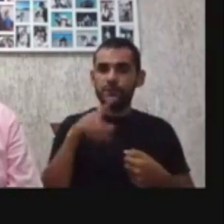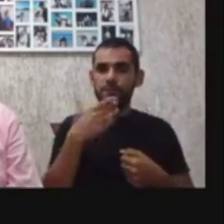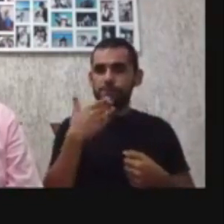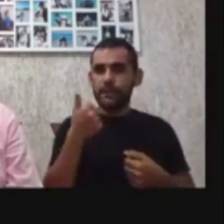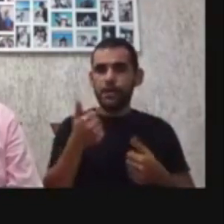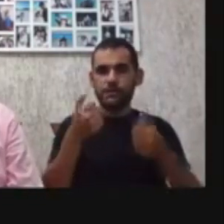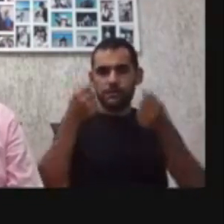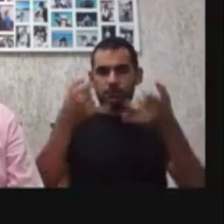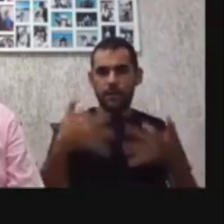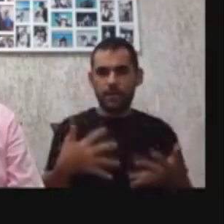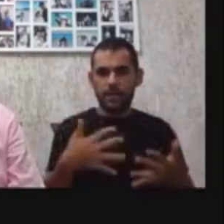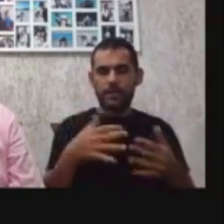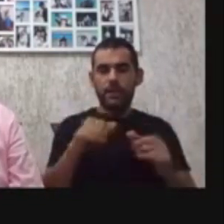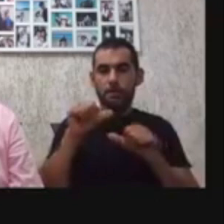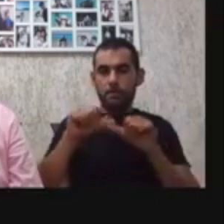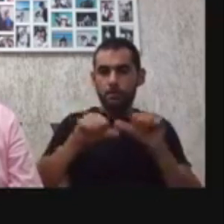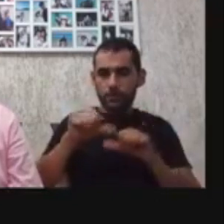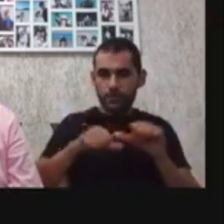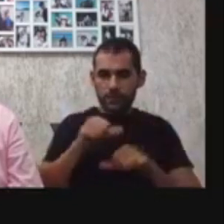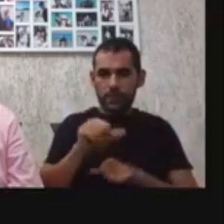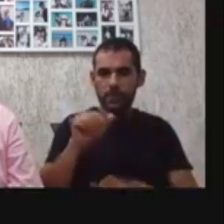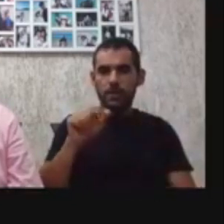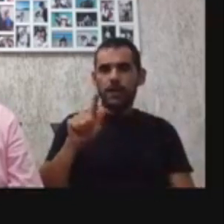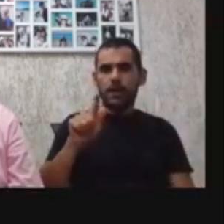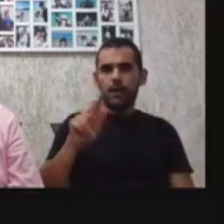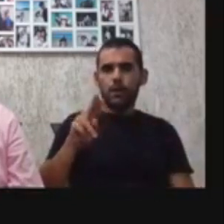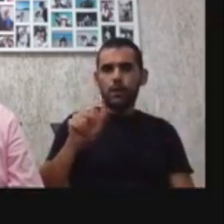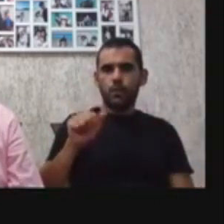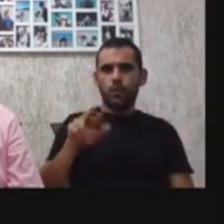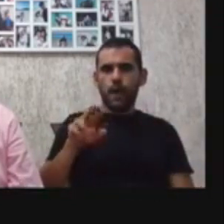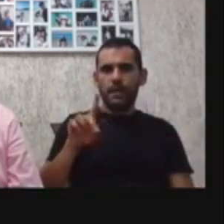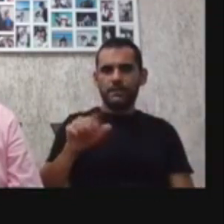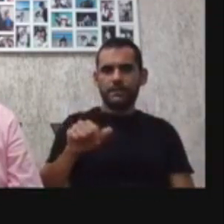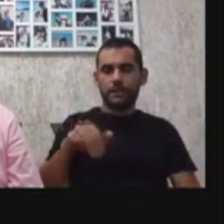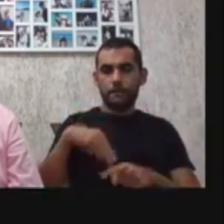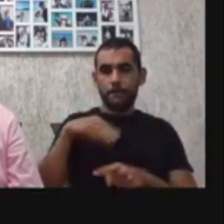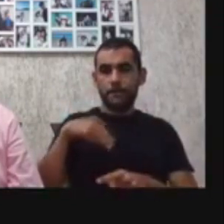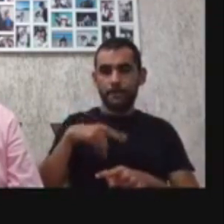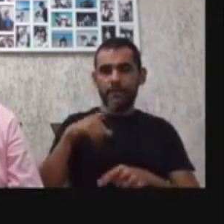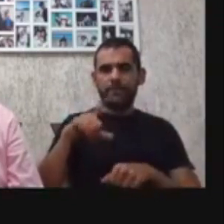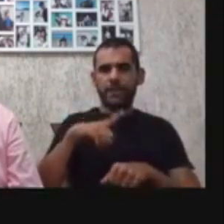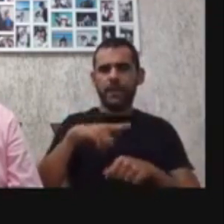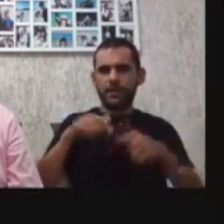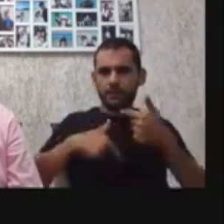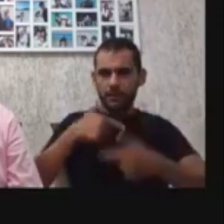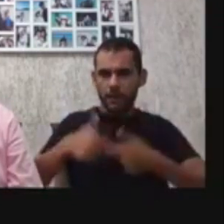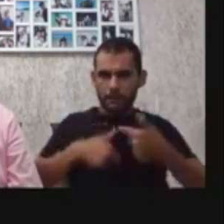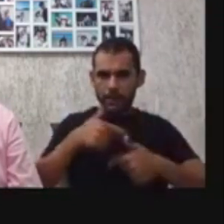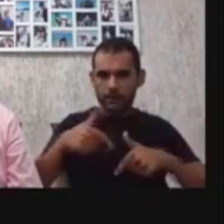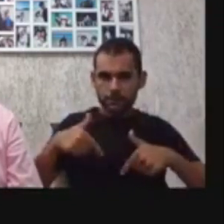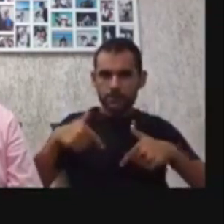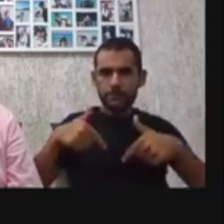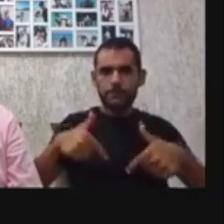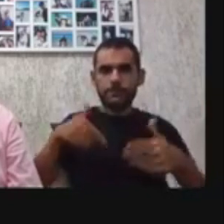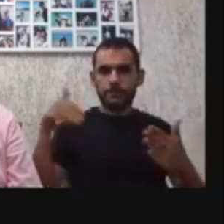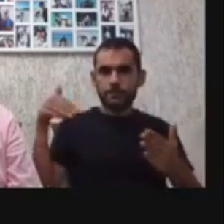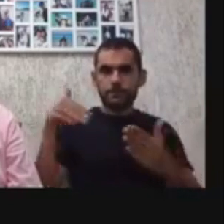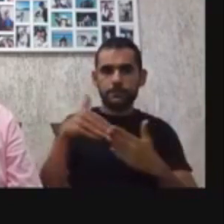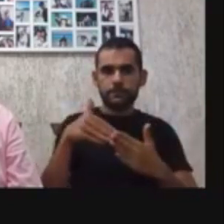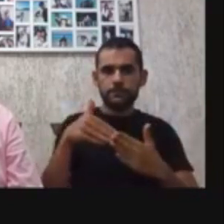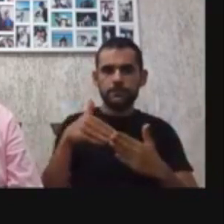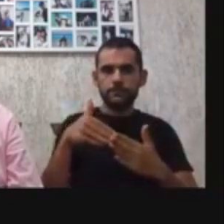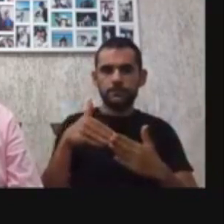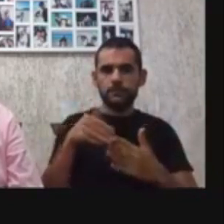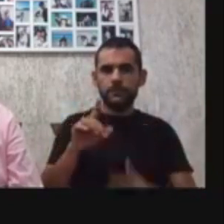Você fala em reestruturação da Guarda Municipal para que o mesmo tenha condições de atuar aí até em pequenos